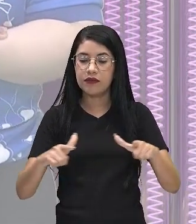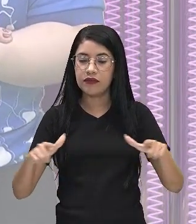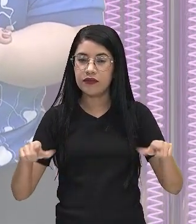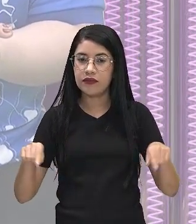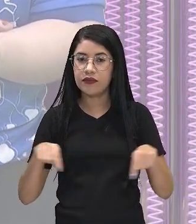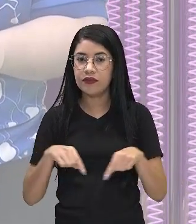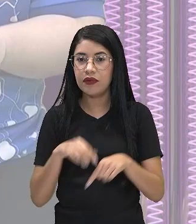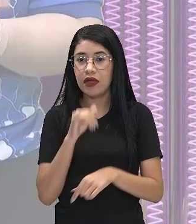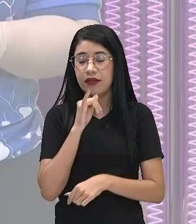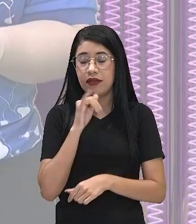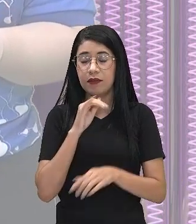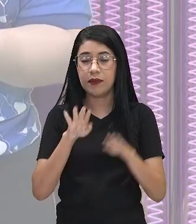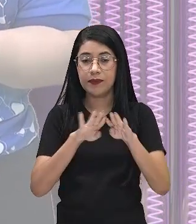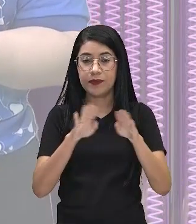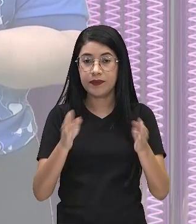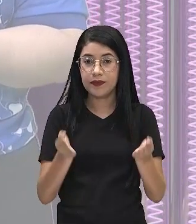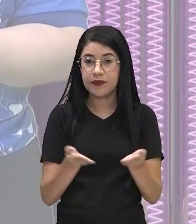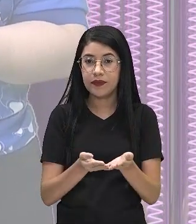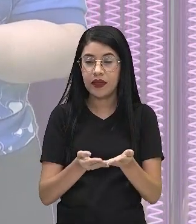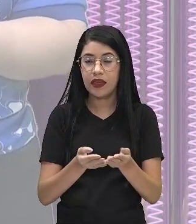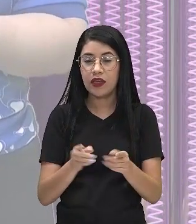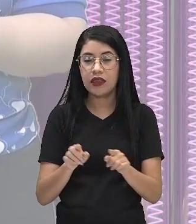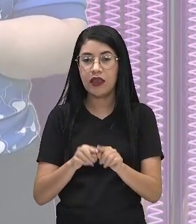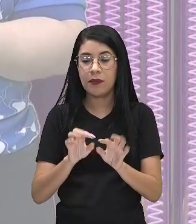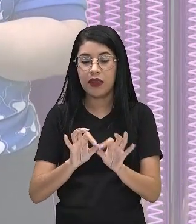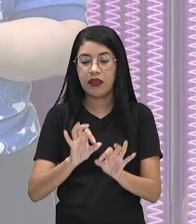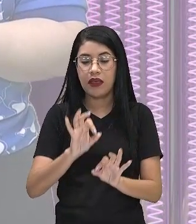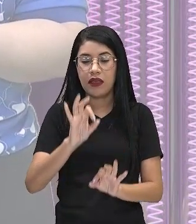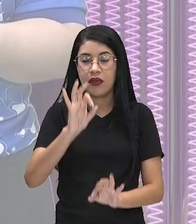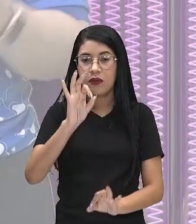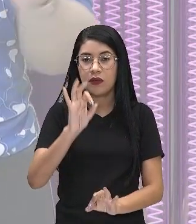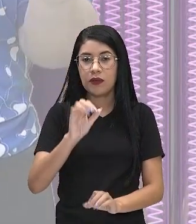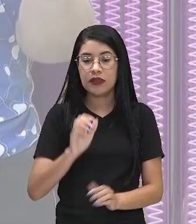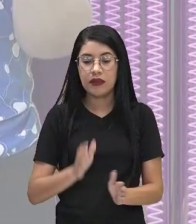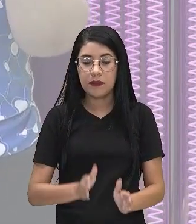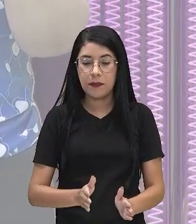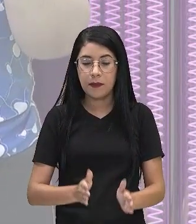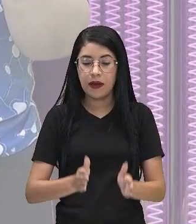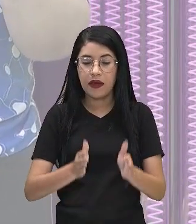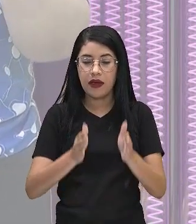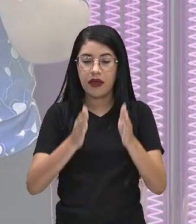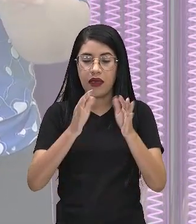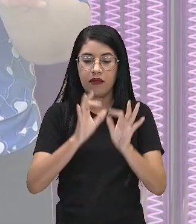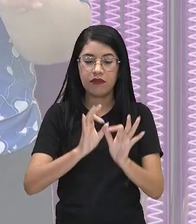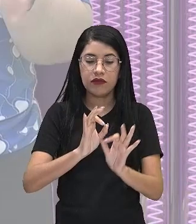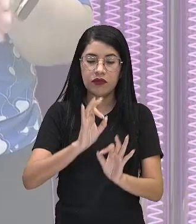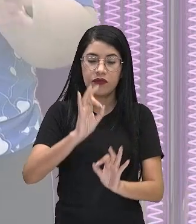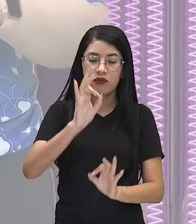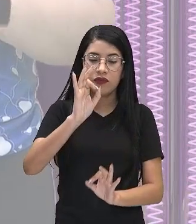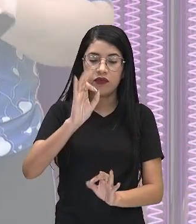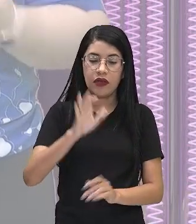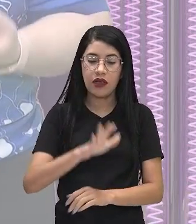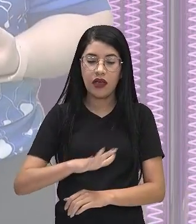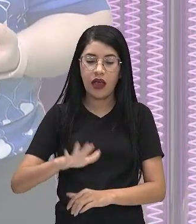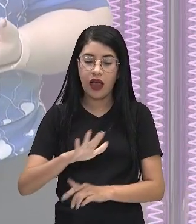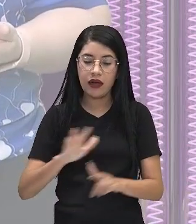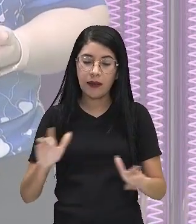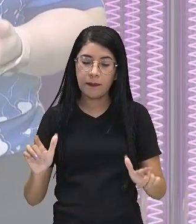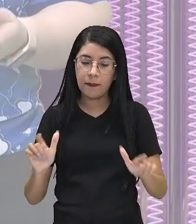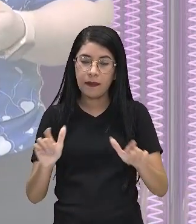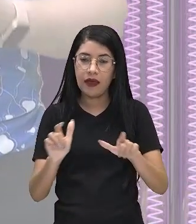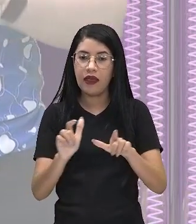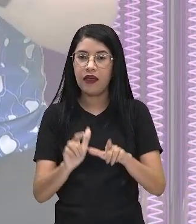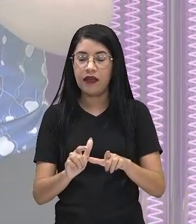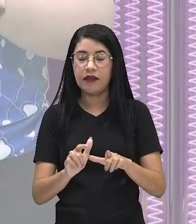estavam ocupando, e também da altura. Né? Quanto mais alto, menos área eu ia precisar lá para arrumar aquelas caixas,